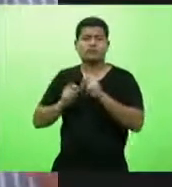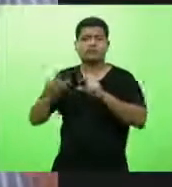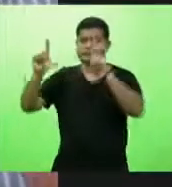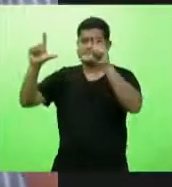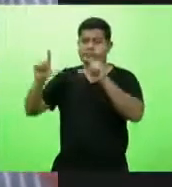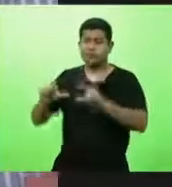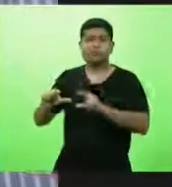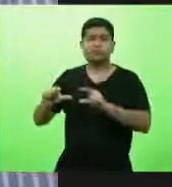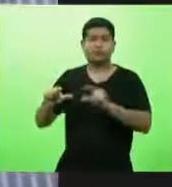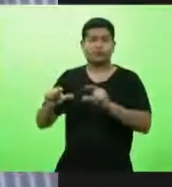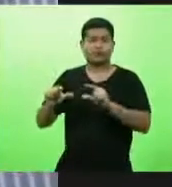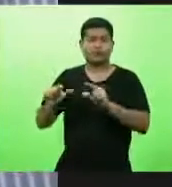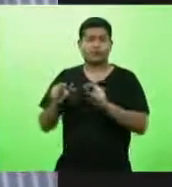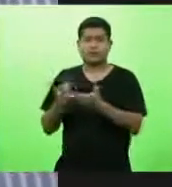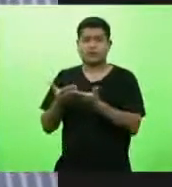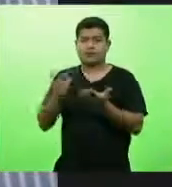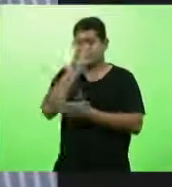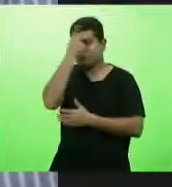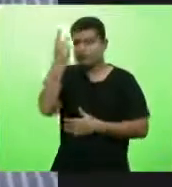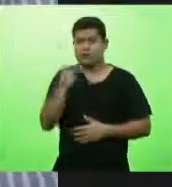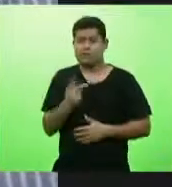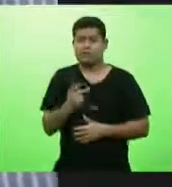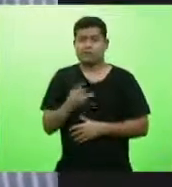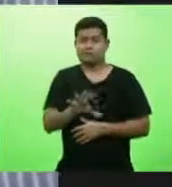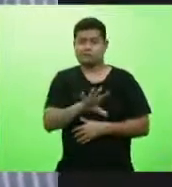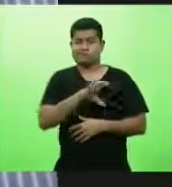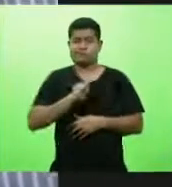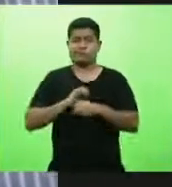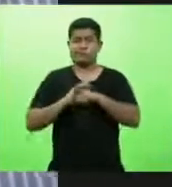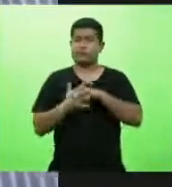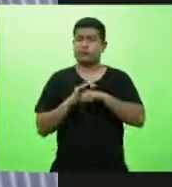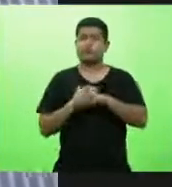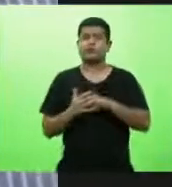o número de pessoas contaminadas?